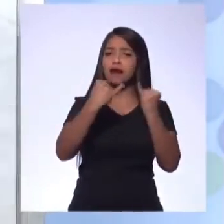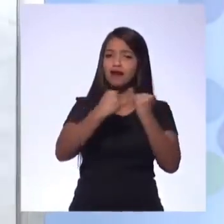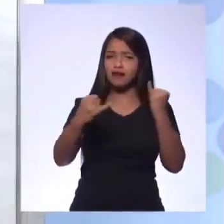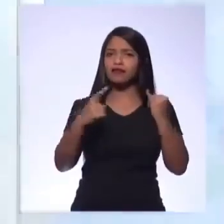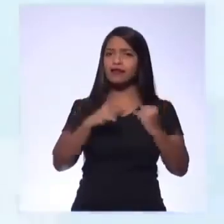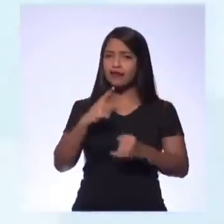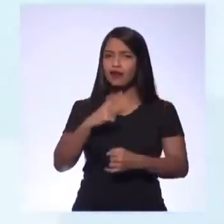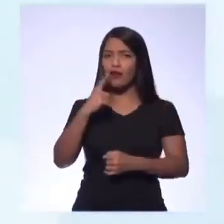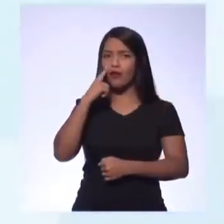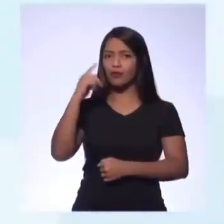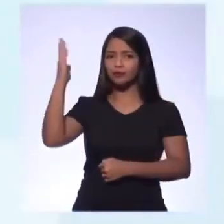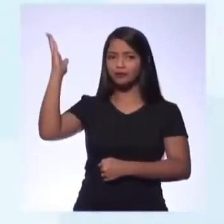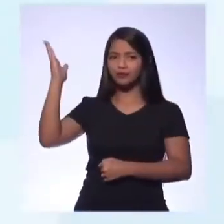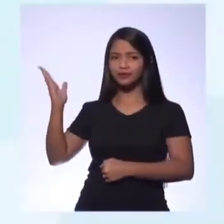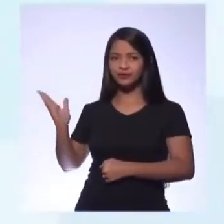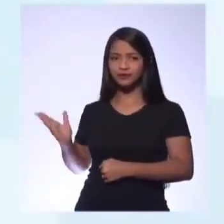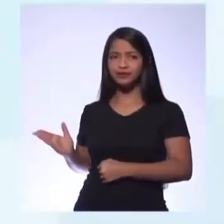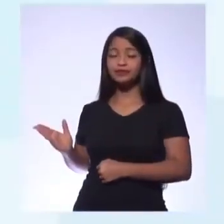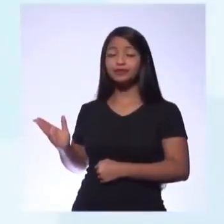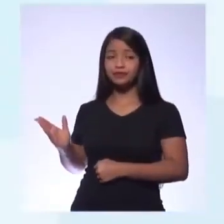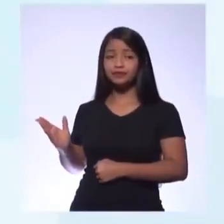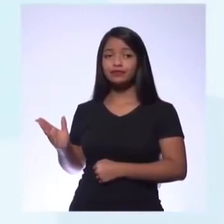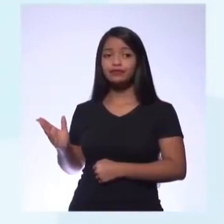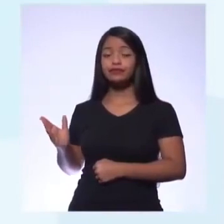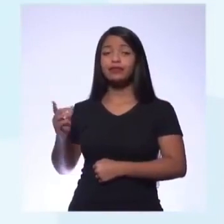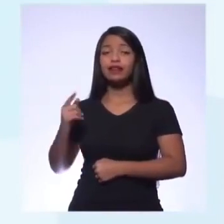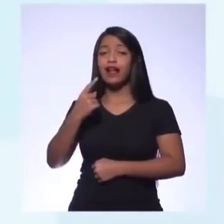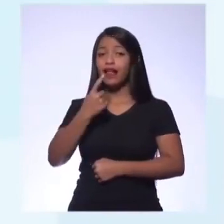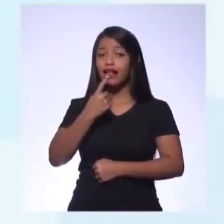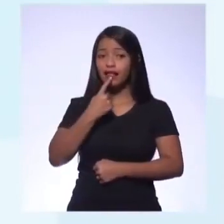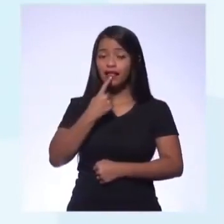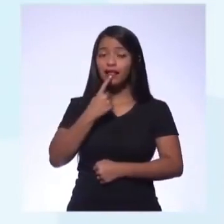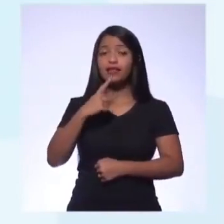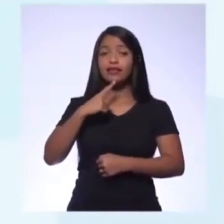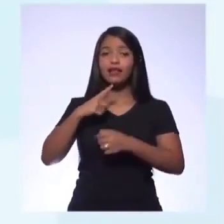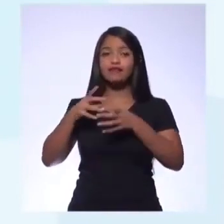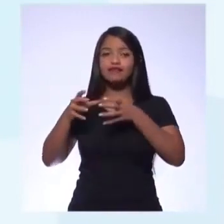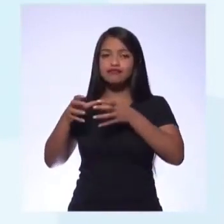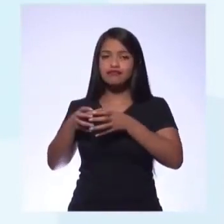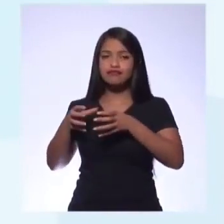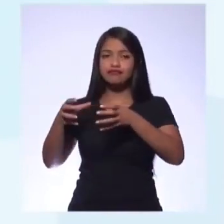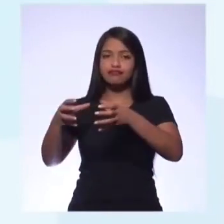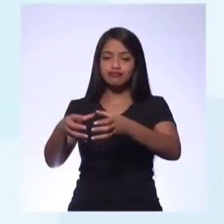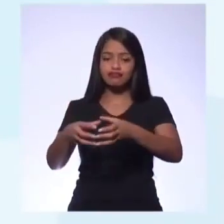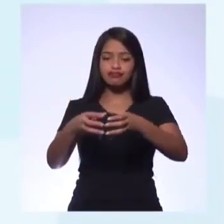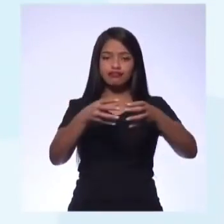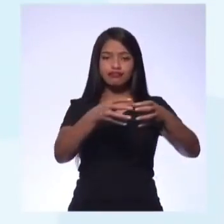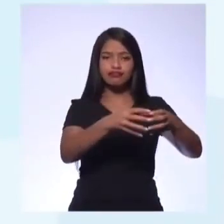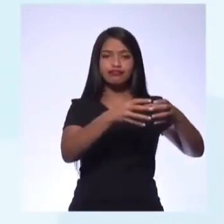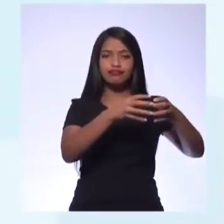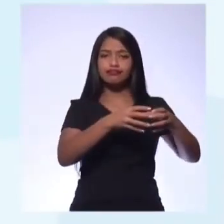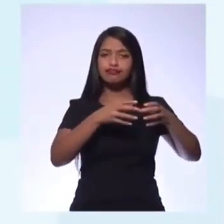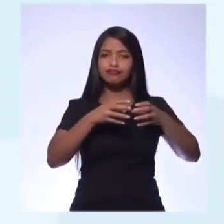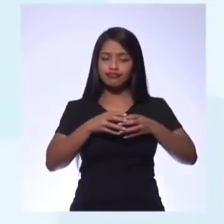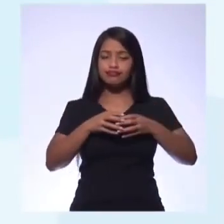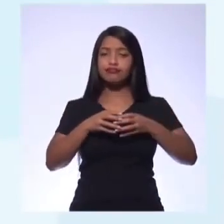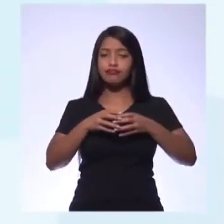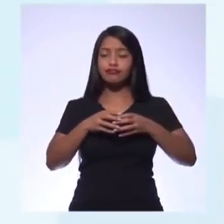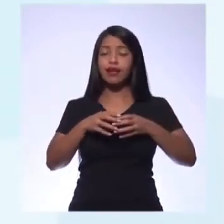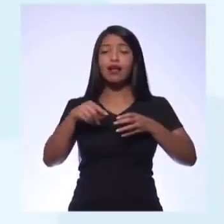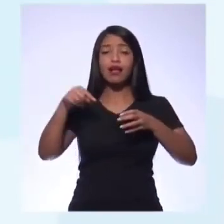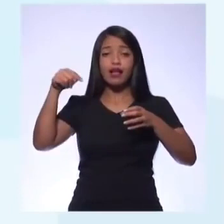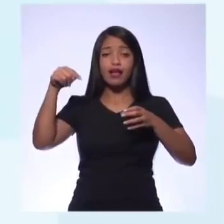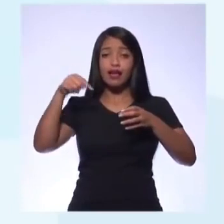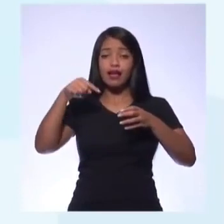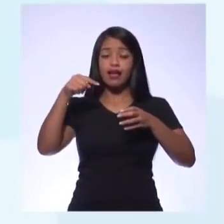só. Você tem regiões que são conjuntos da sua língua que são susceptíveis a determinados